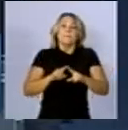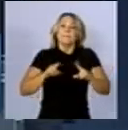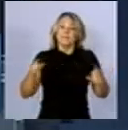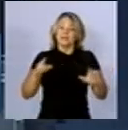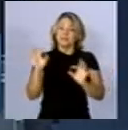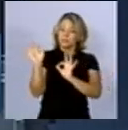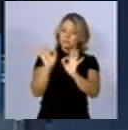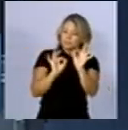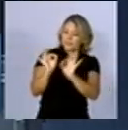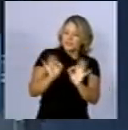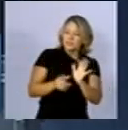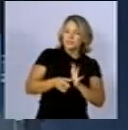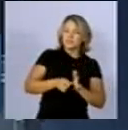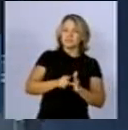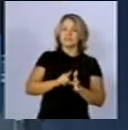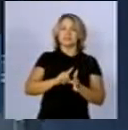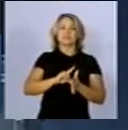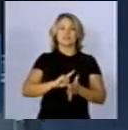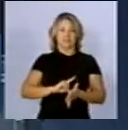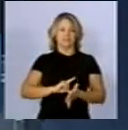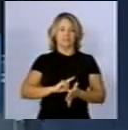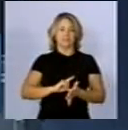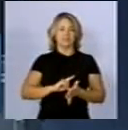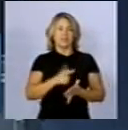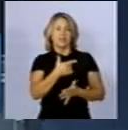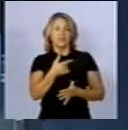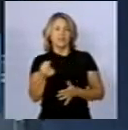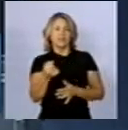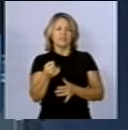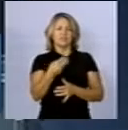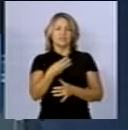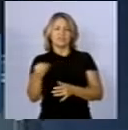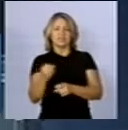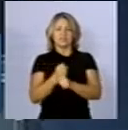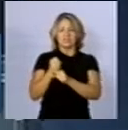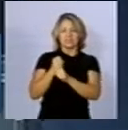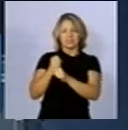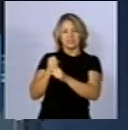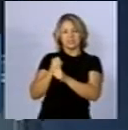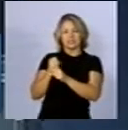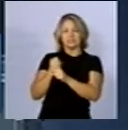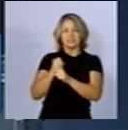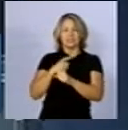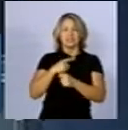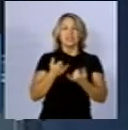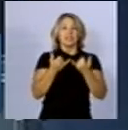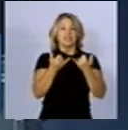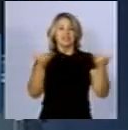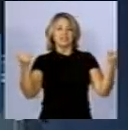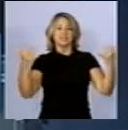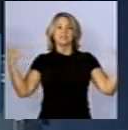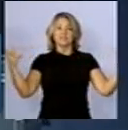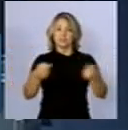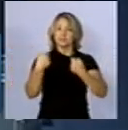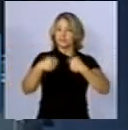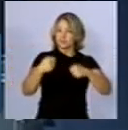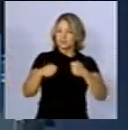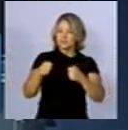planejamento eh de de 20 a 30 anos e são linhas que todas têm que ser